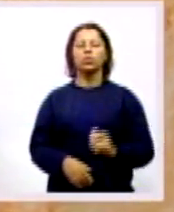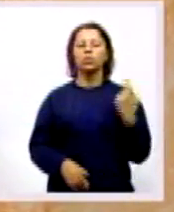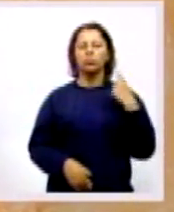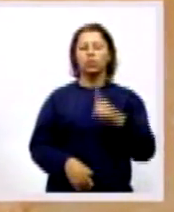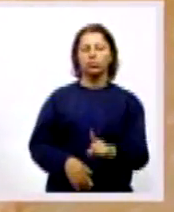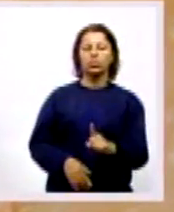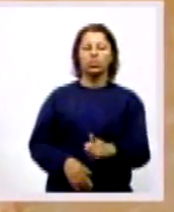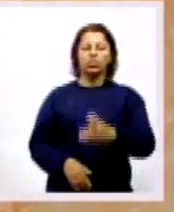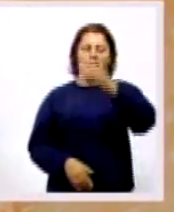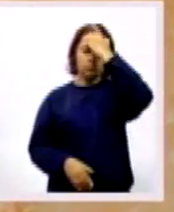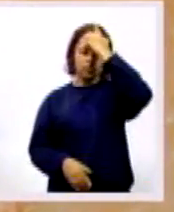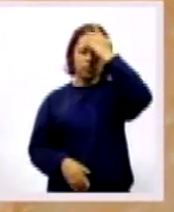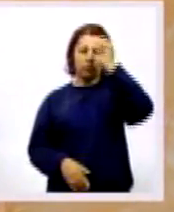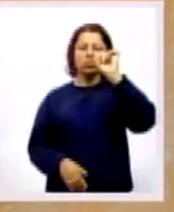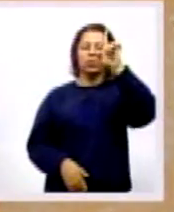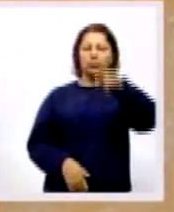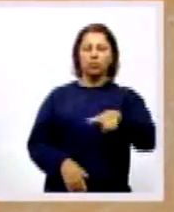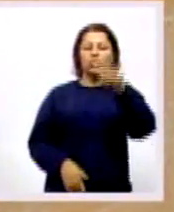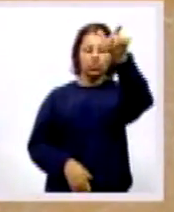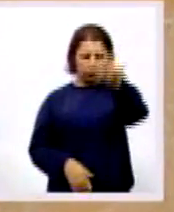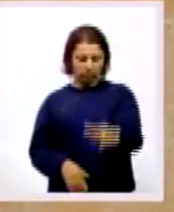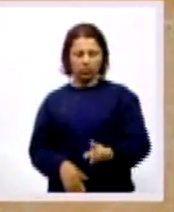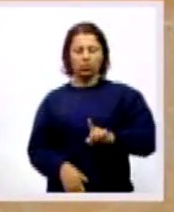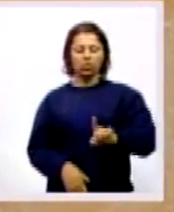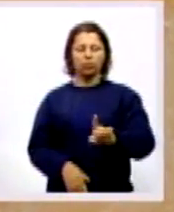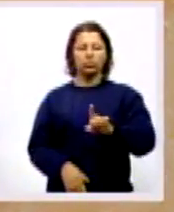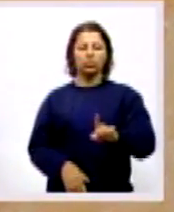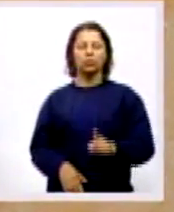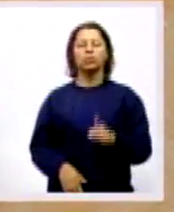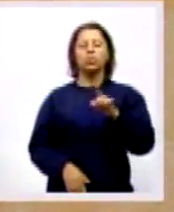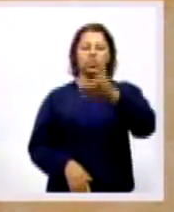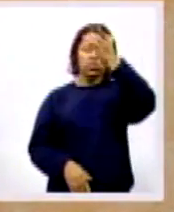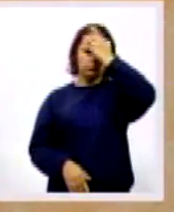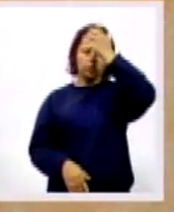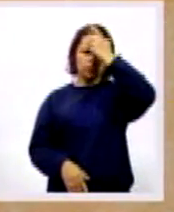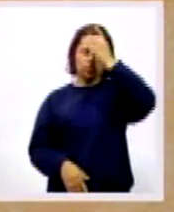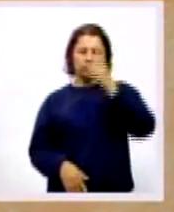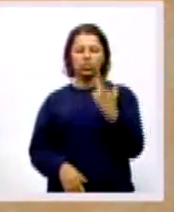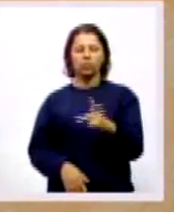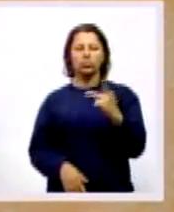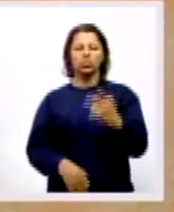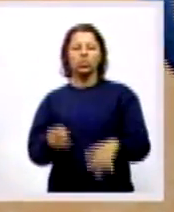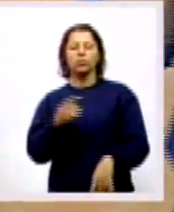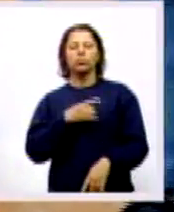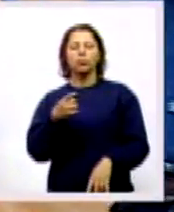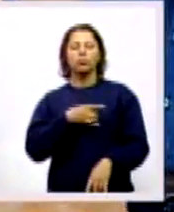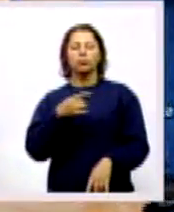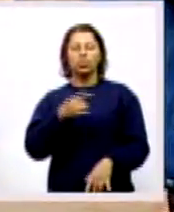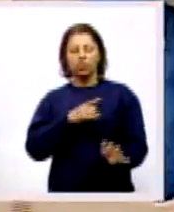Você tomar consciência de quem é você. Você tomar consciência dos seus medos